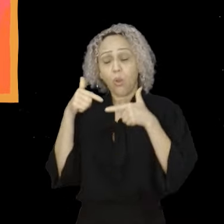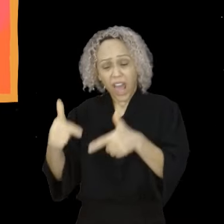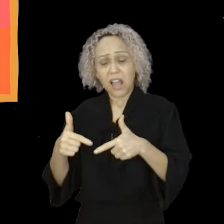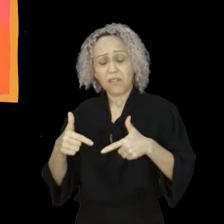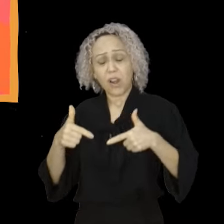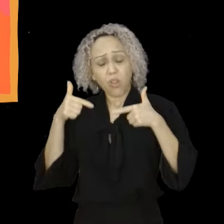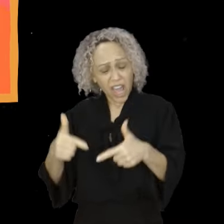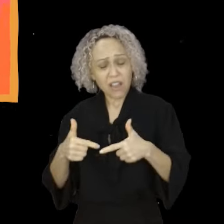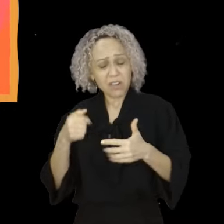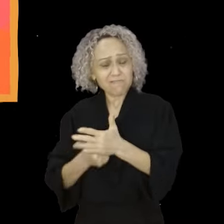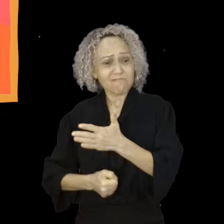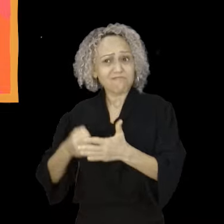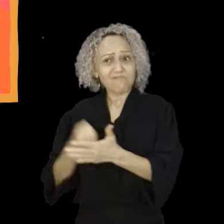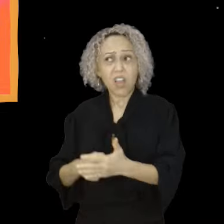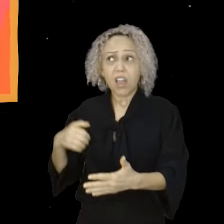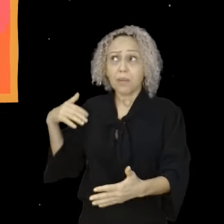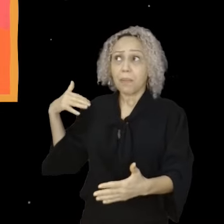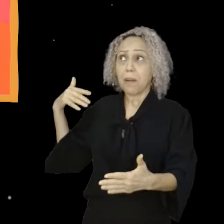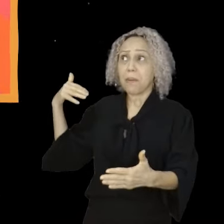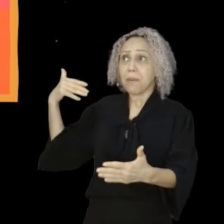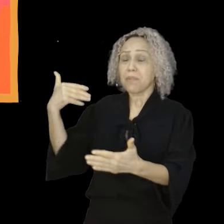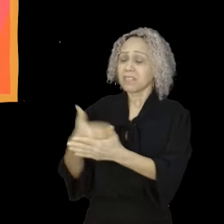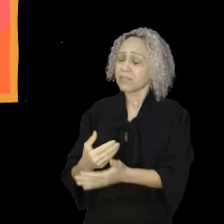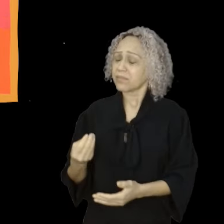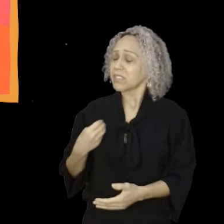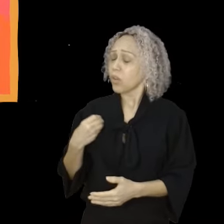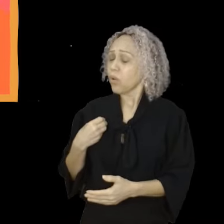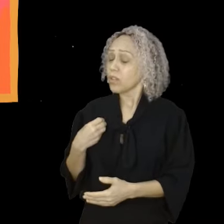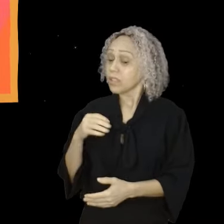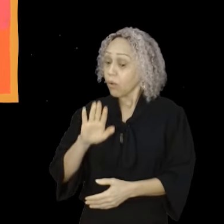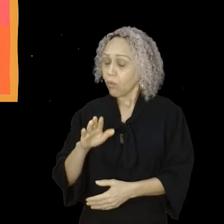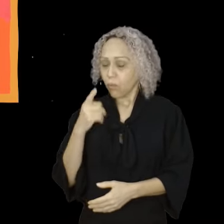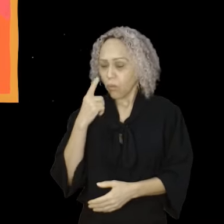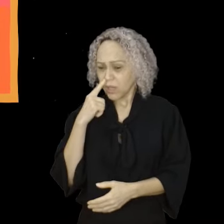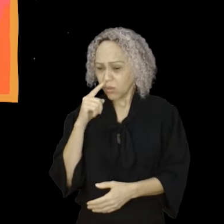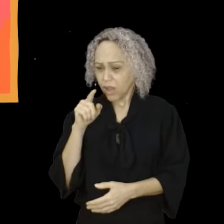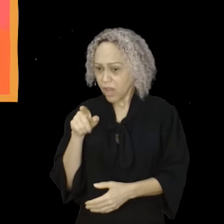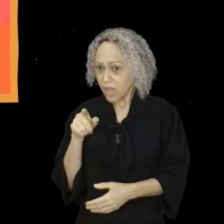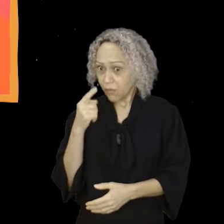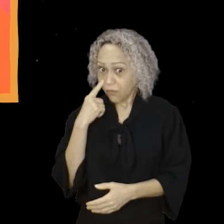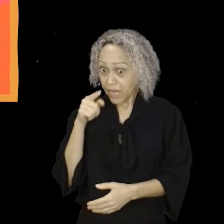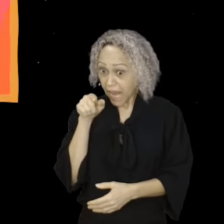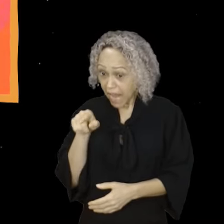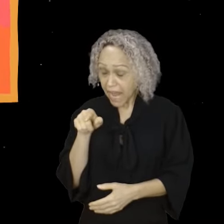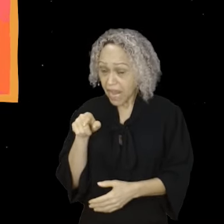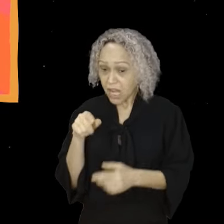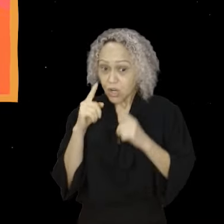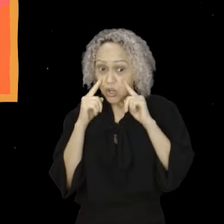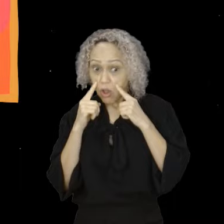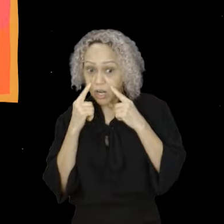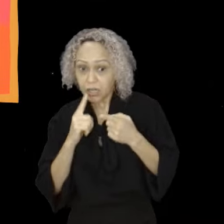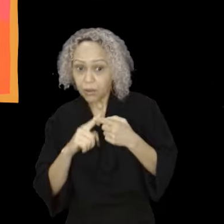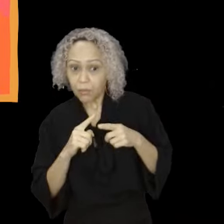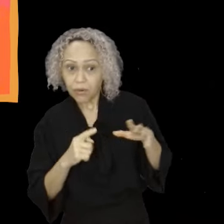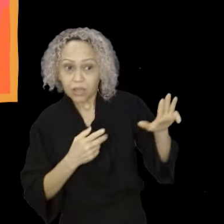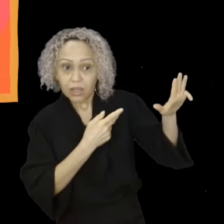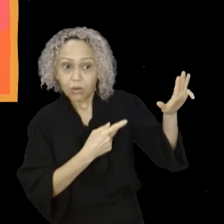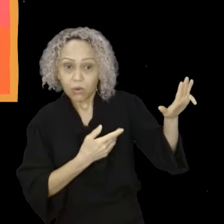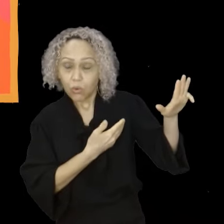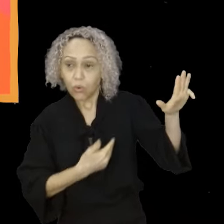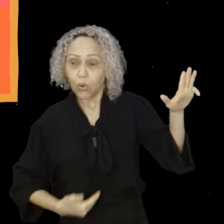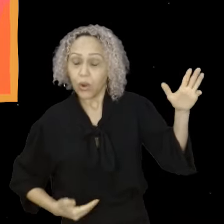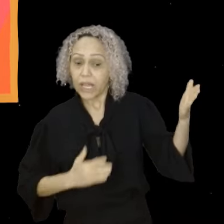minha noção sobre política, assim, pra sempre, né? E ano passado eu pude repetir exatamente as mesmas palavras